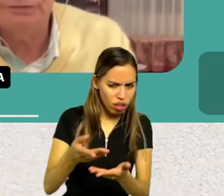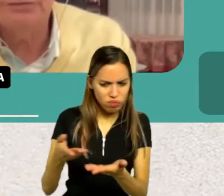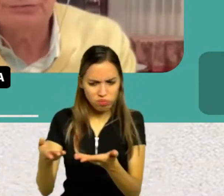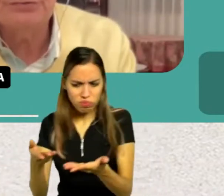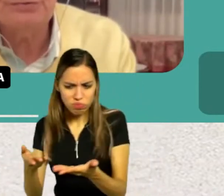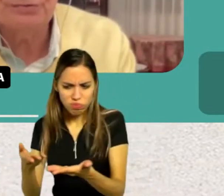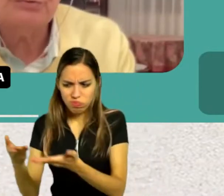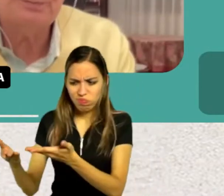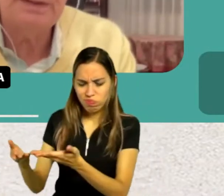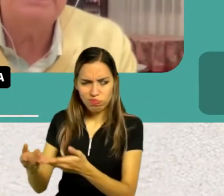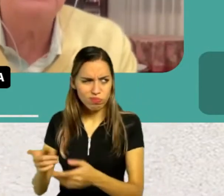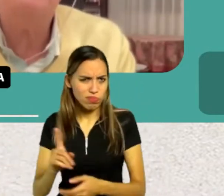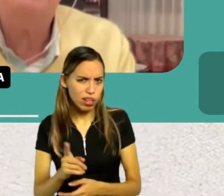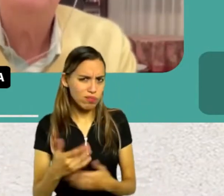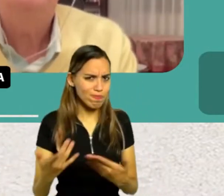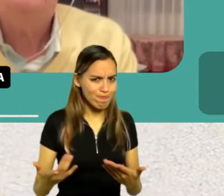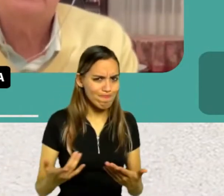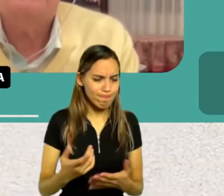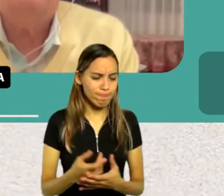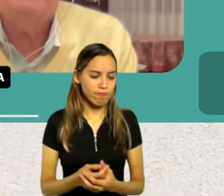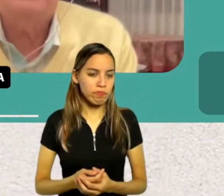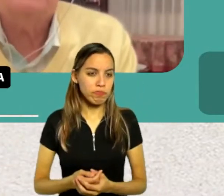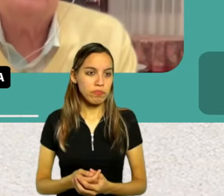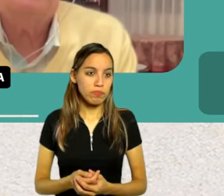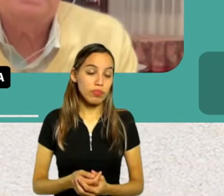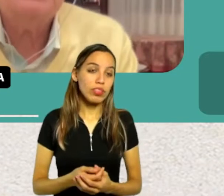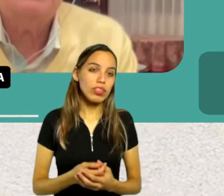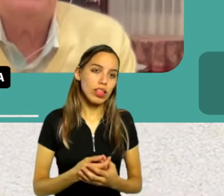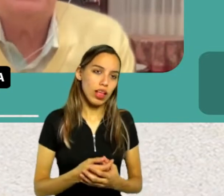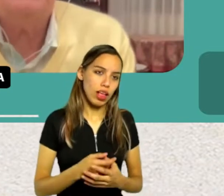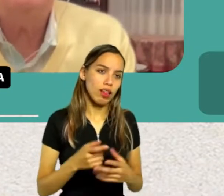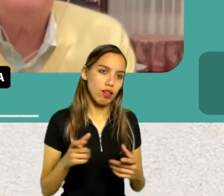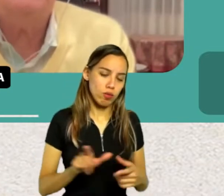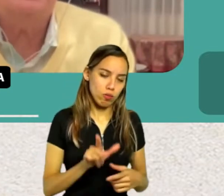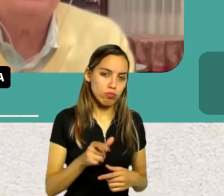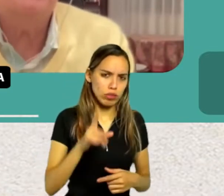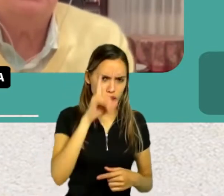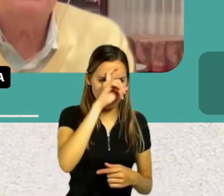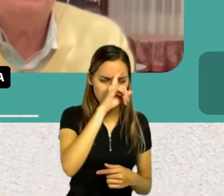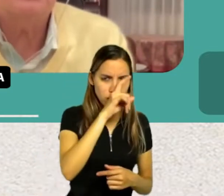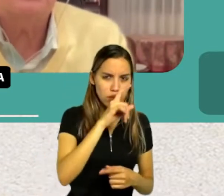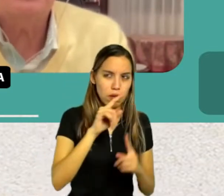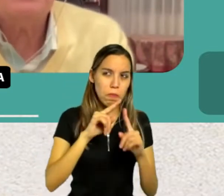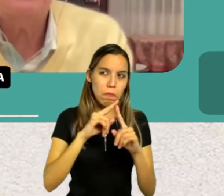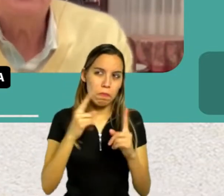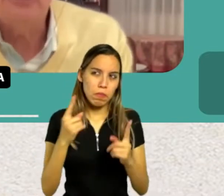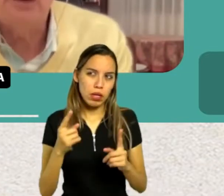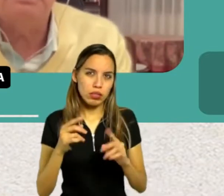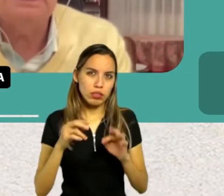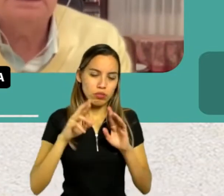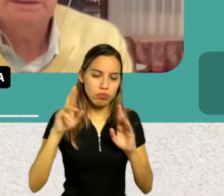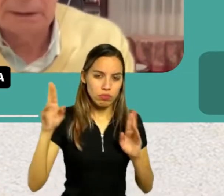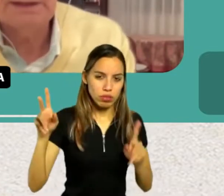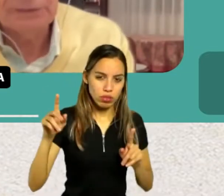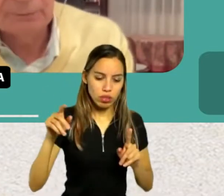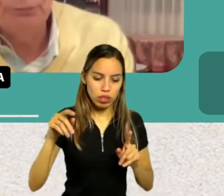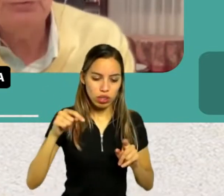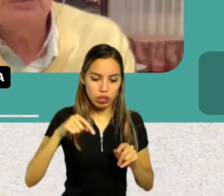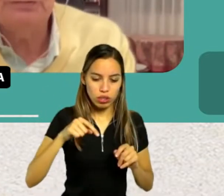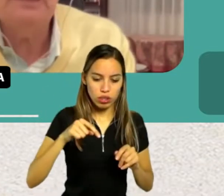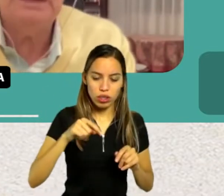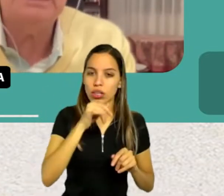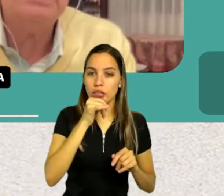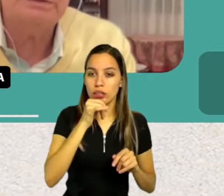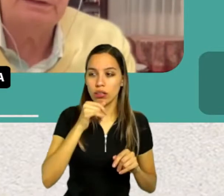agudo devido às condições do país, né? Isso é diferente num país que você tem 33 milhões de pessoas passando fome, né? Isso é